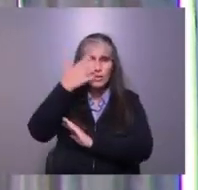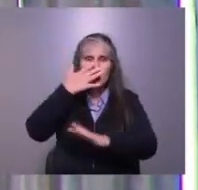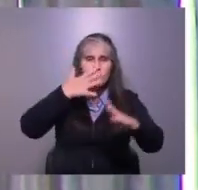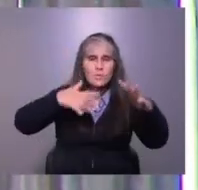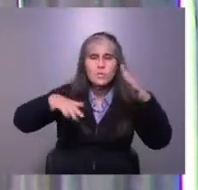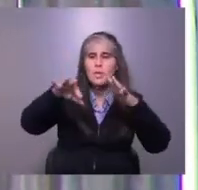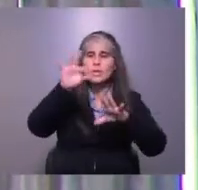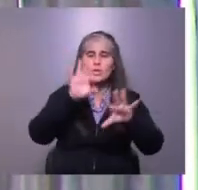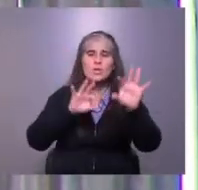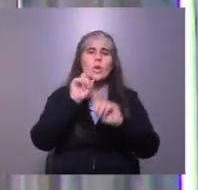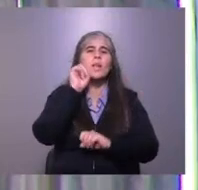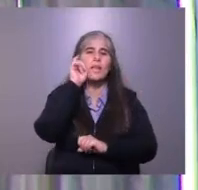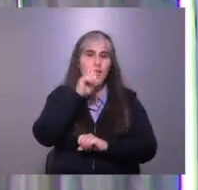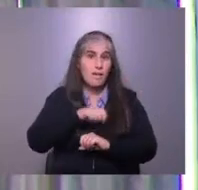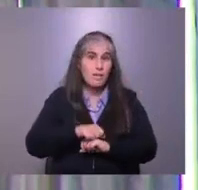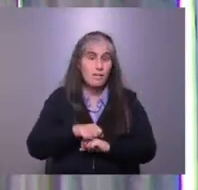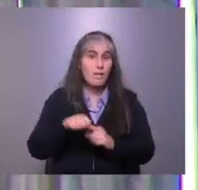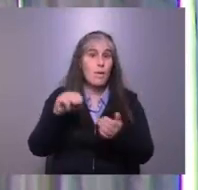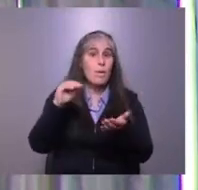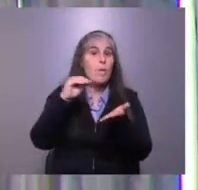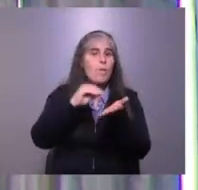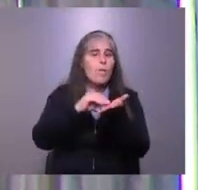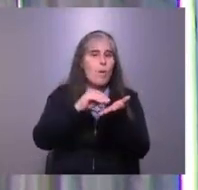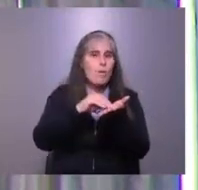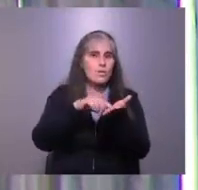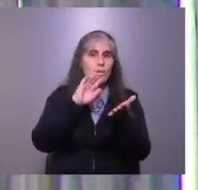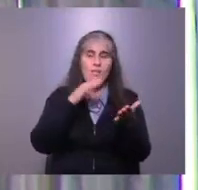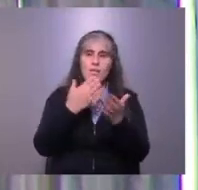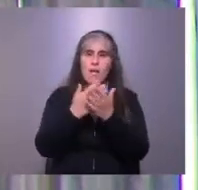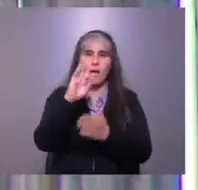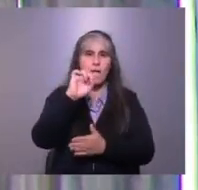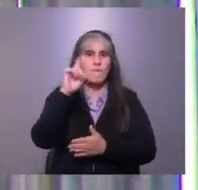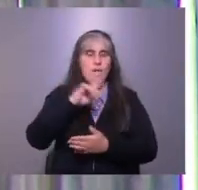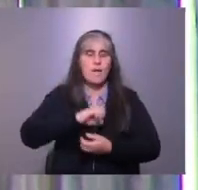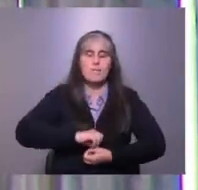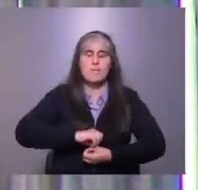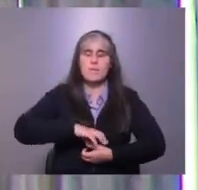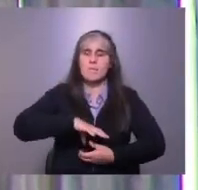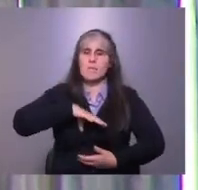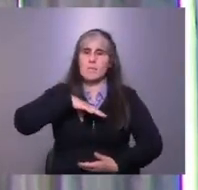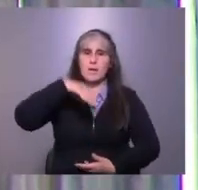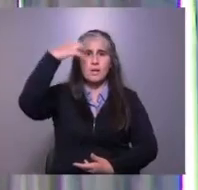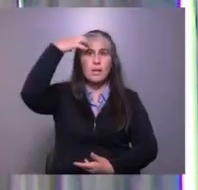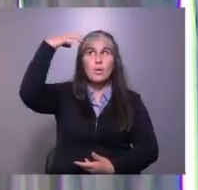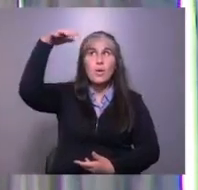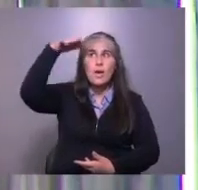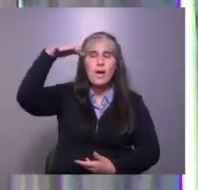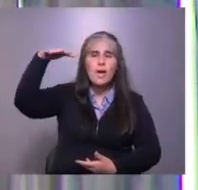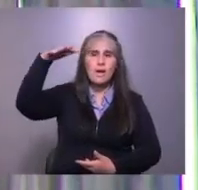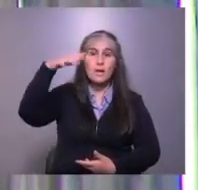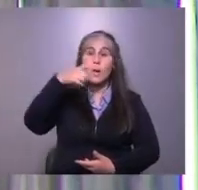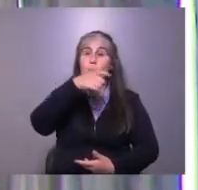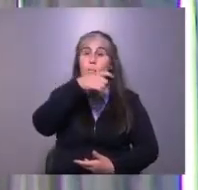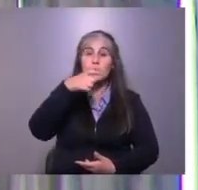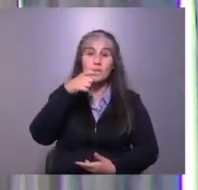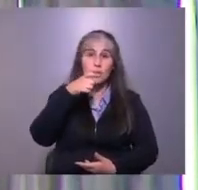mundo para serem ricos na fé e herdeiros do reino que Ele prometeu àqueles que